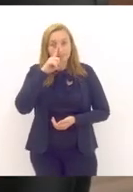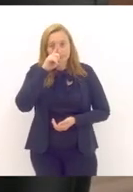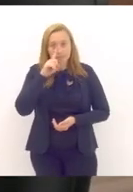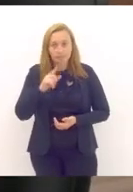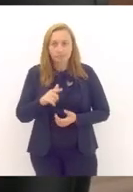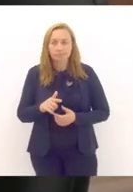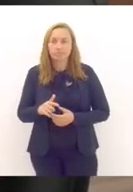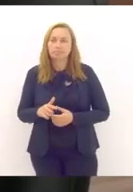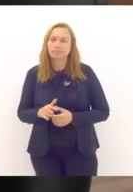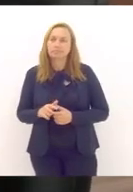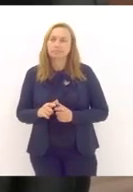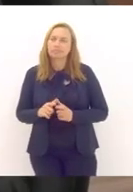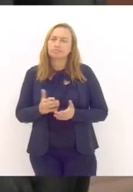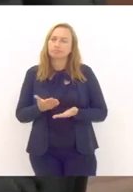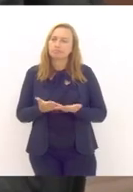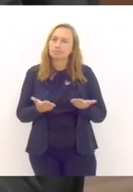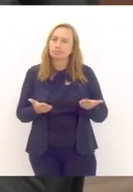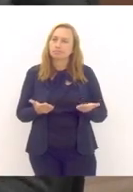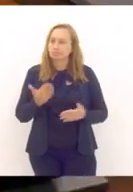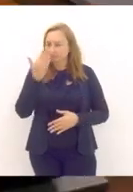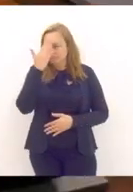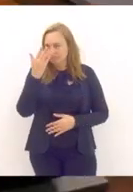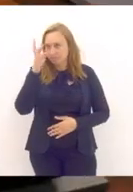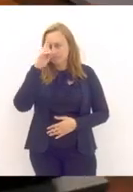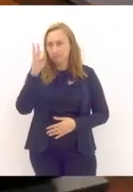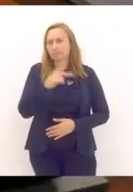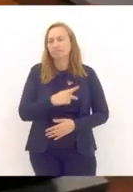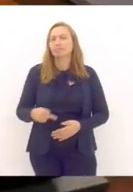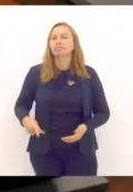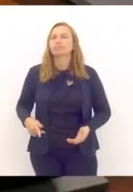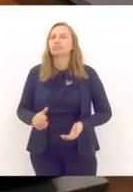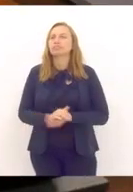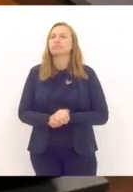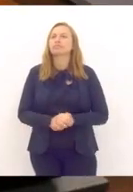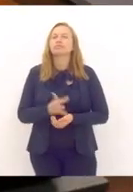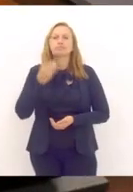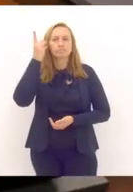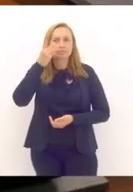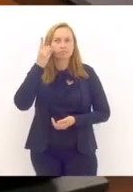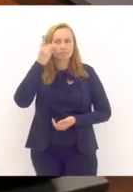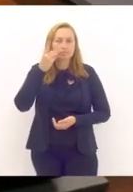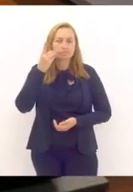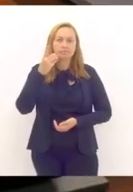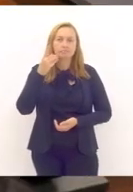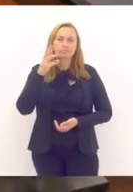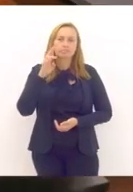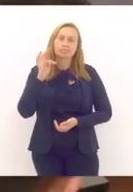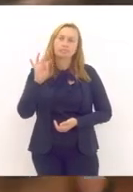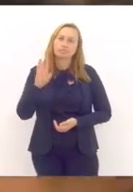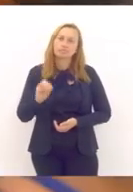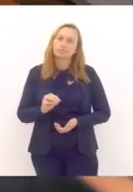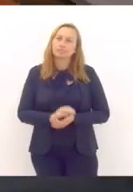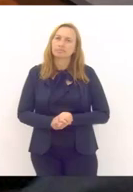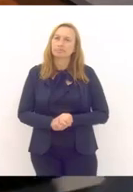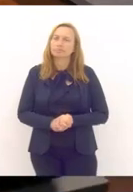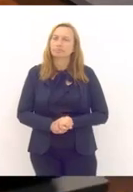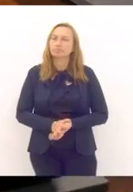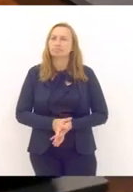tamanha variação. É só isso. Obrigado, senhor presidente. Deputado Renato.